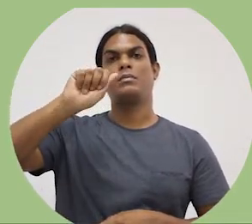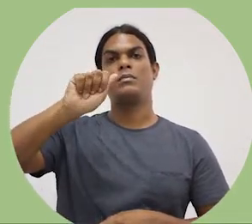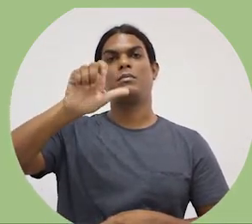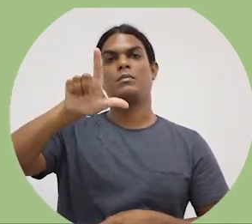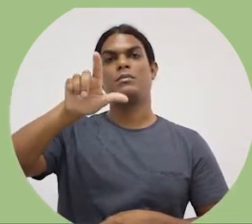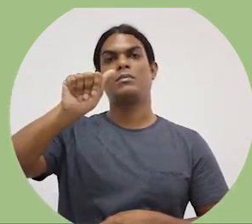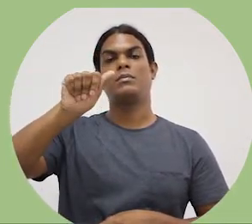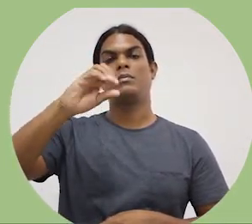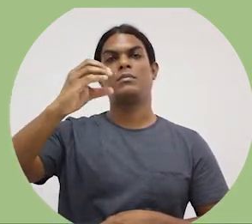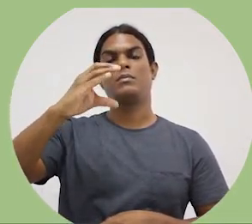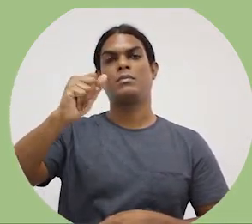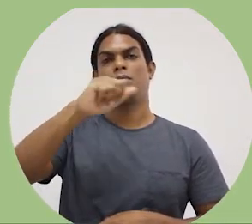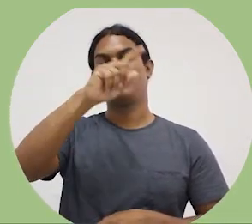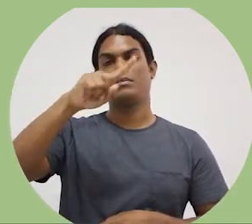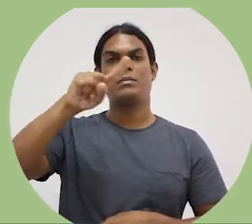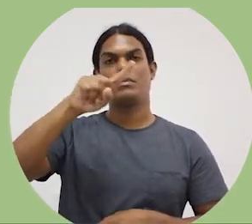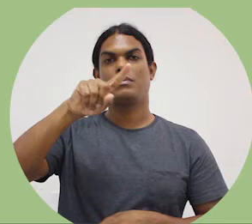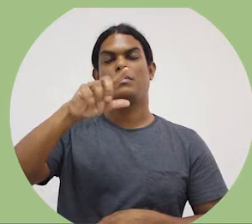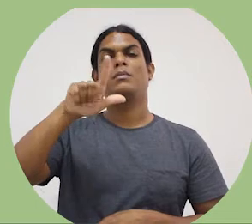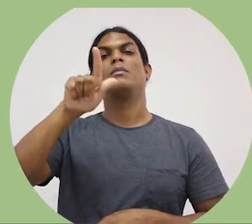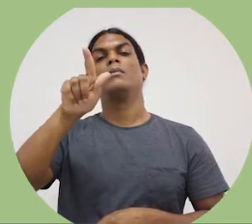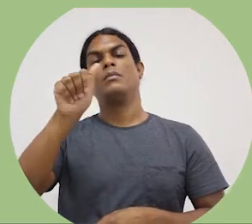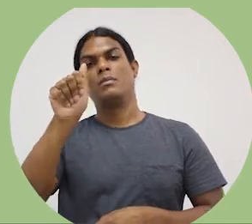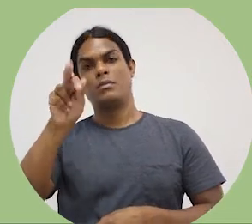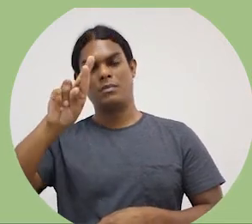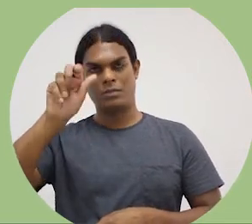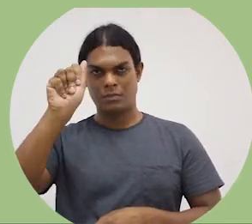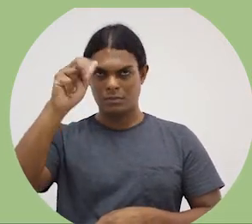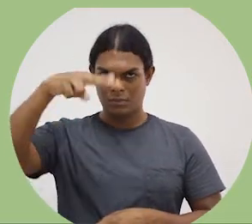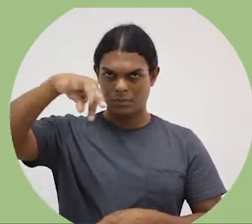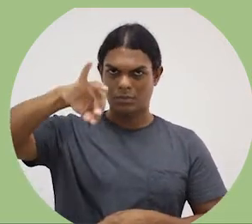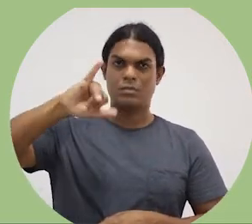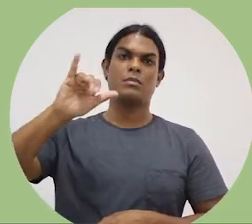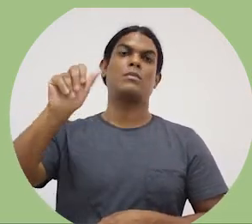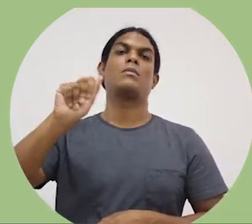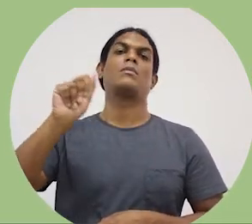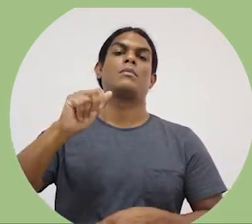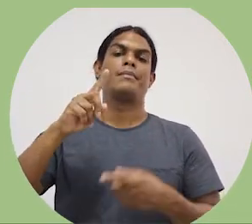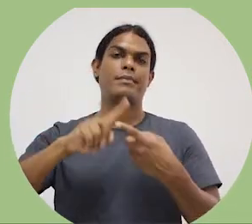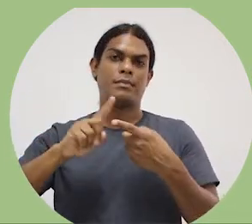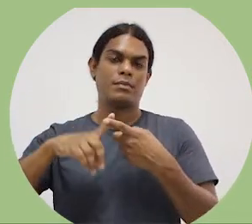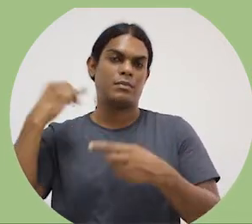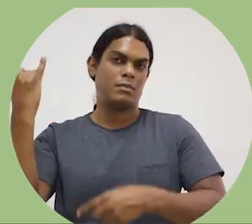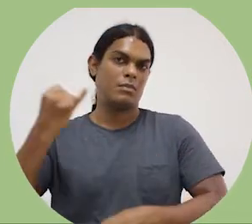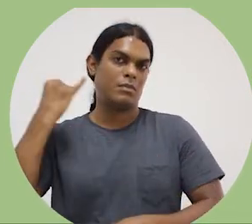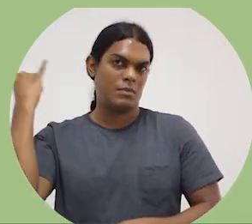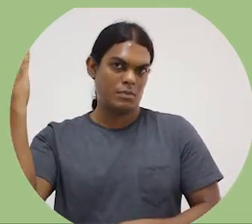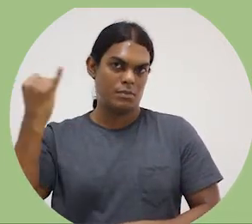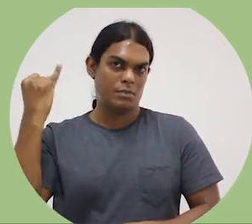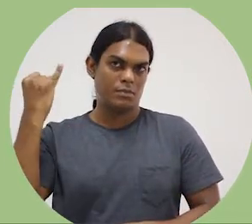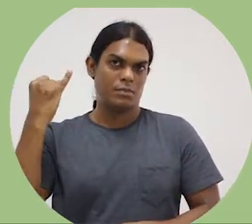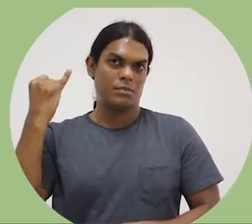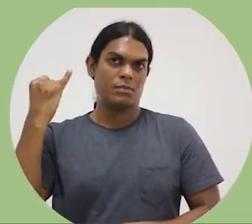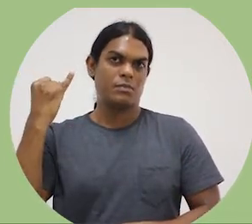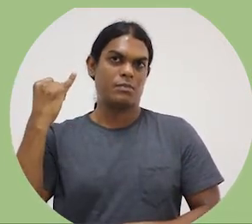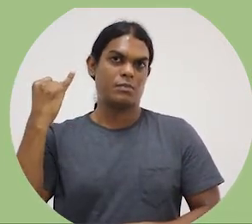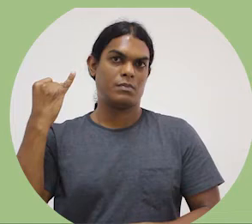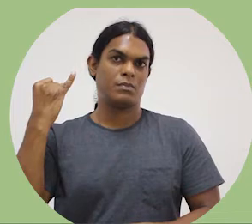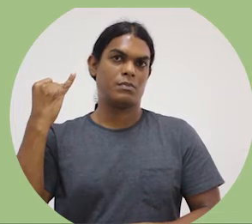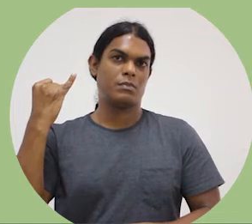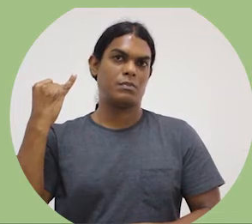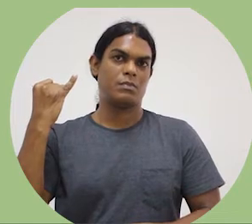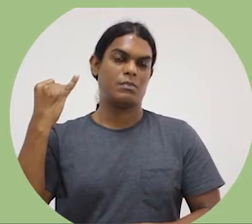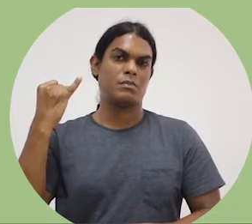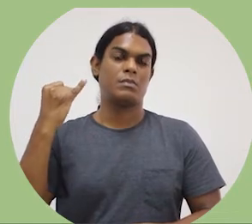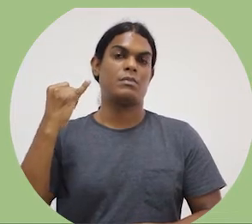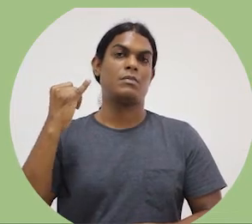reparos, peças de reposição e um ponto muito importante dentro da atividade de movimentação e distribuição,